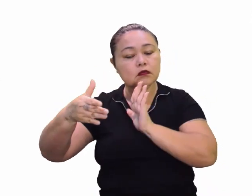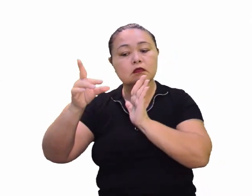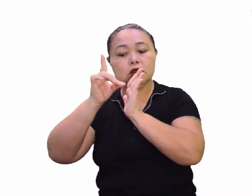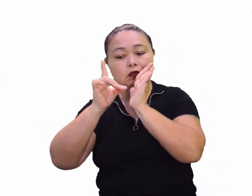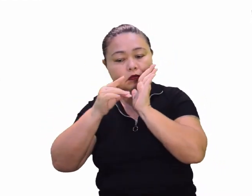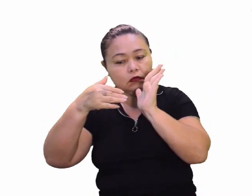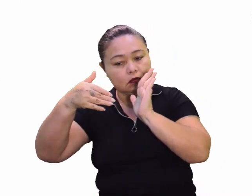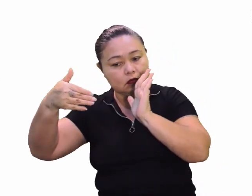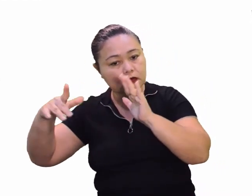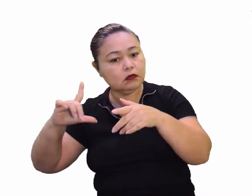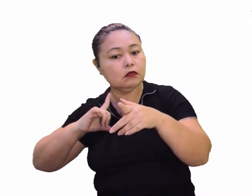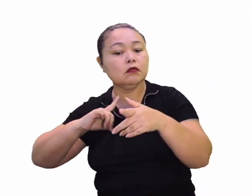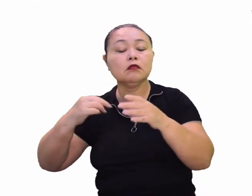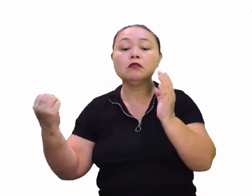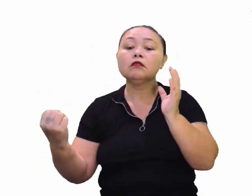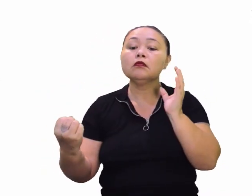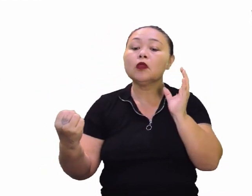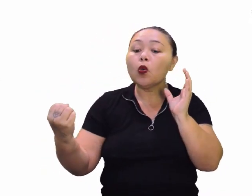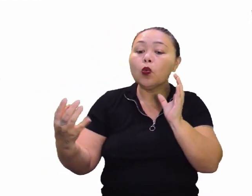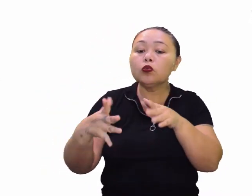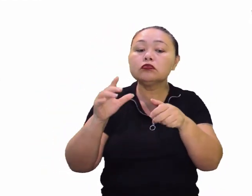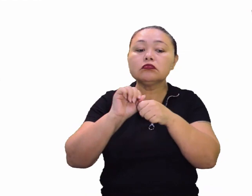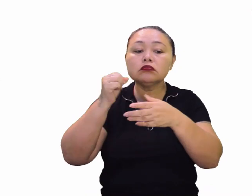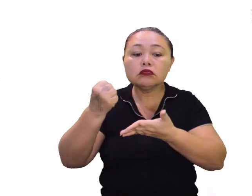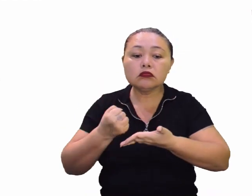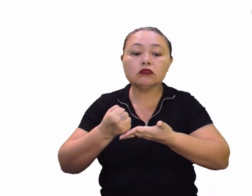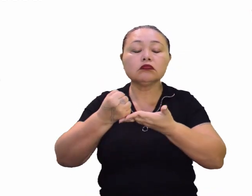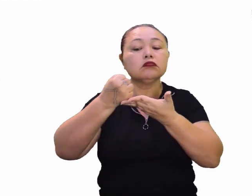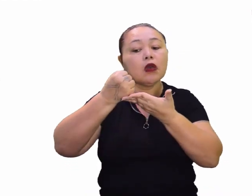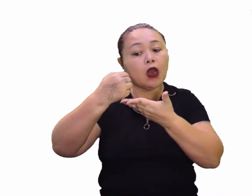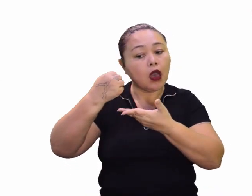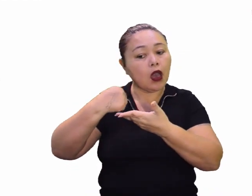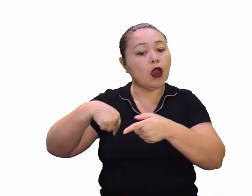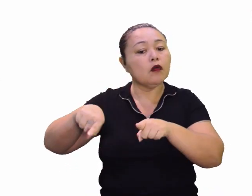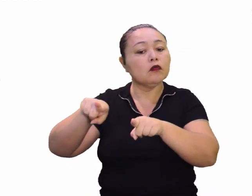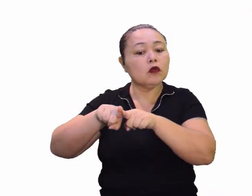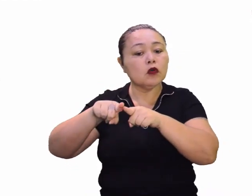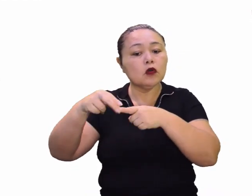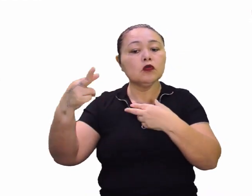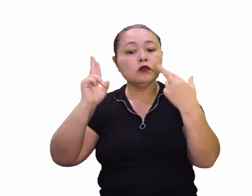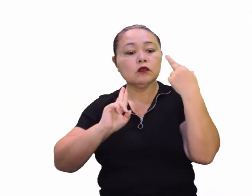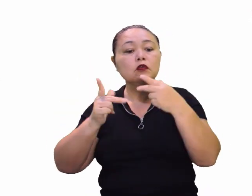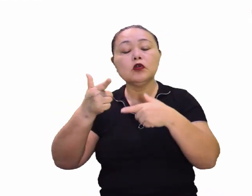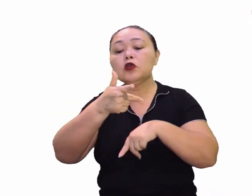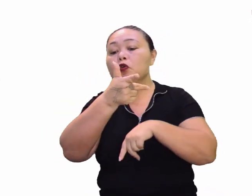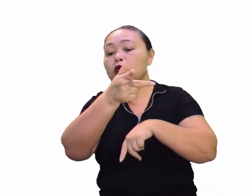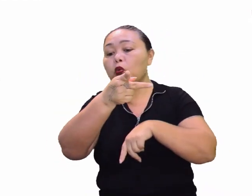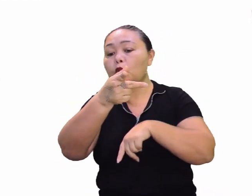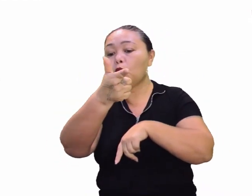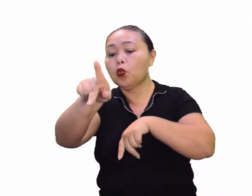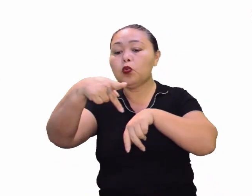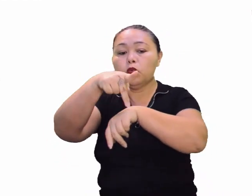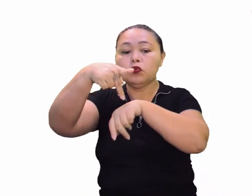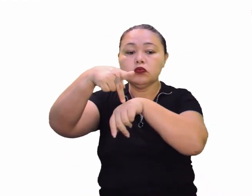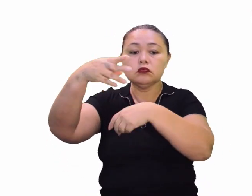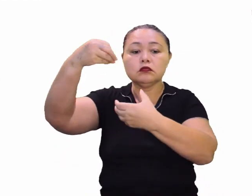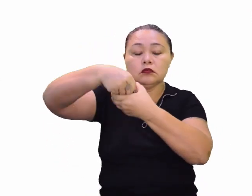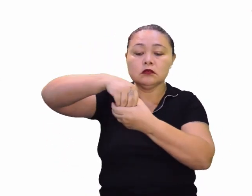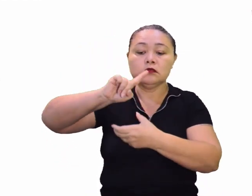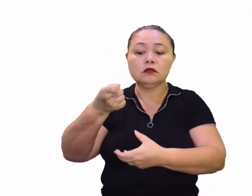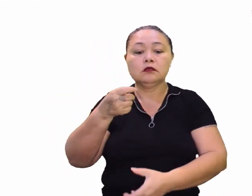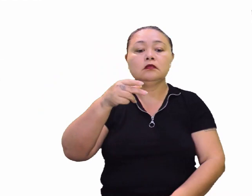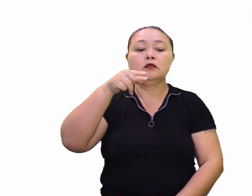décadas, uma nova associação de apoio mútuo foi estabelecida entre a Rússia e outros países